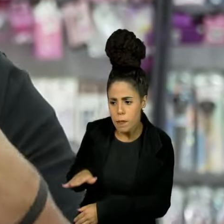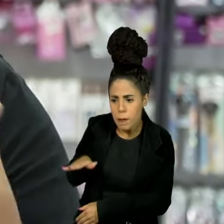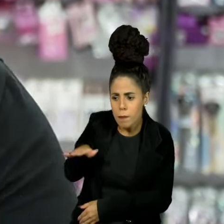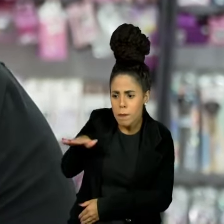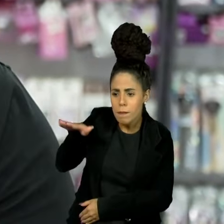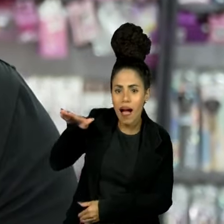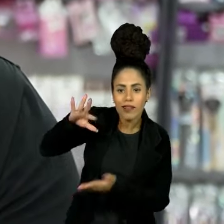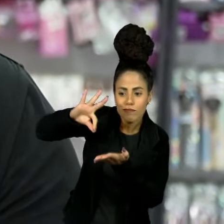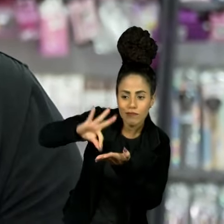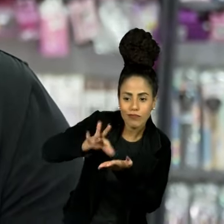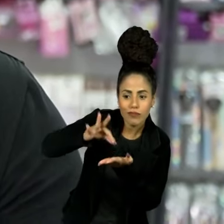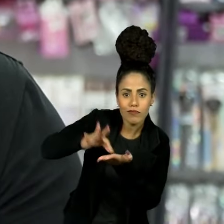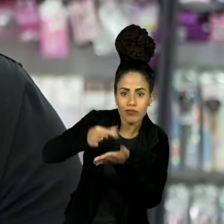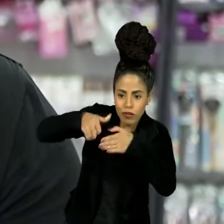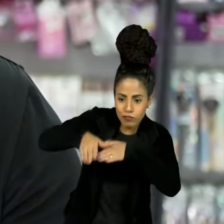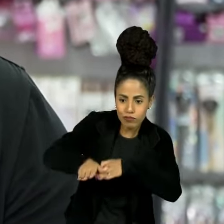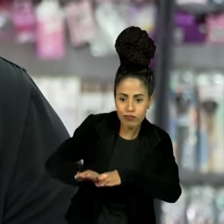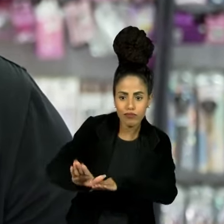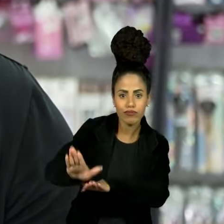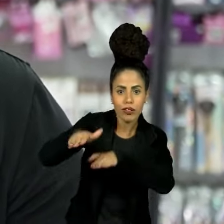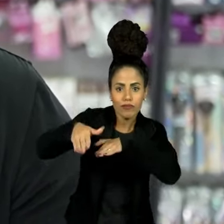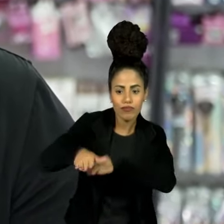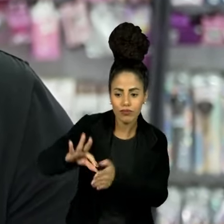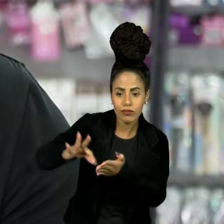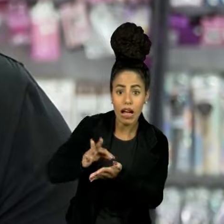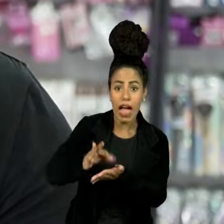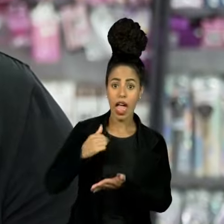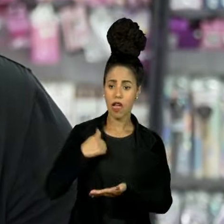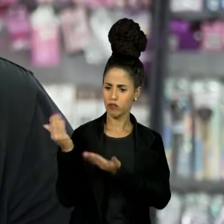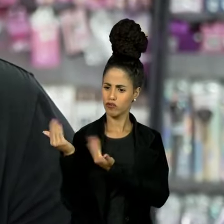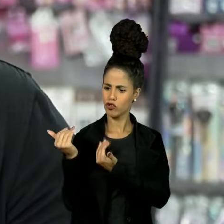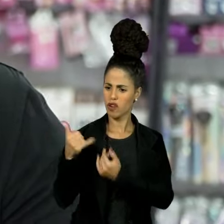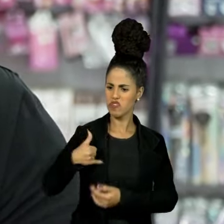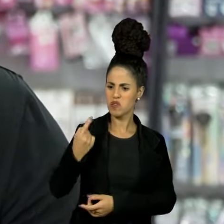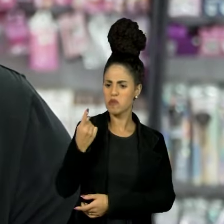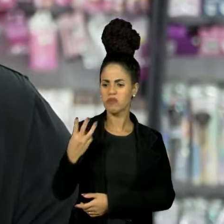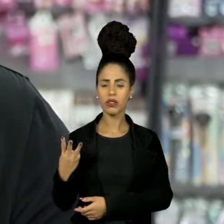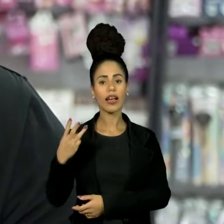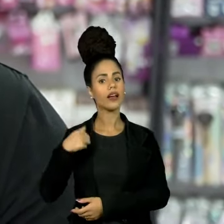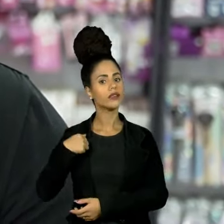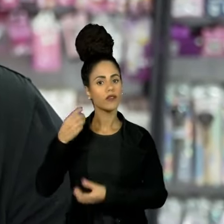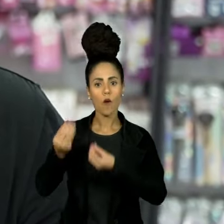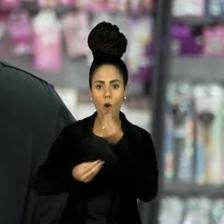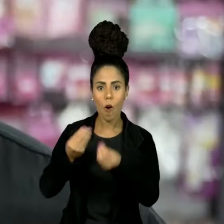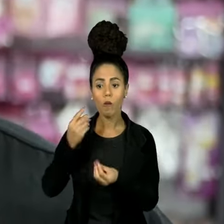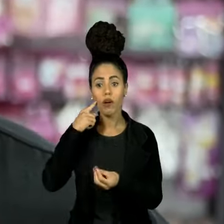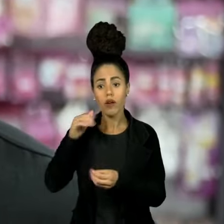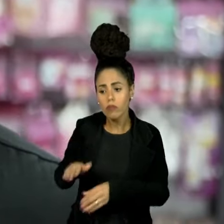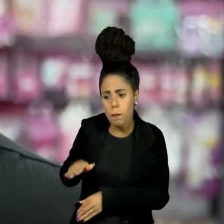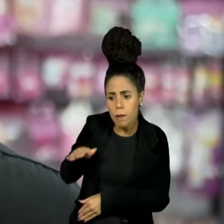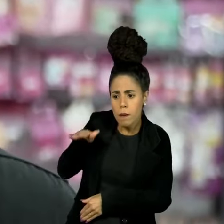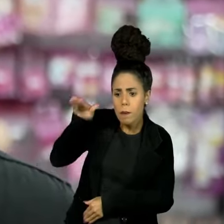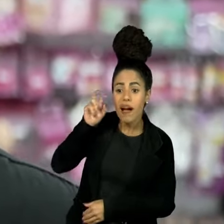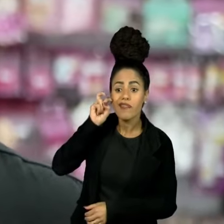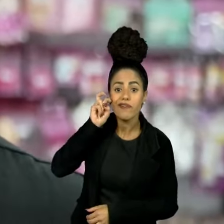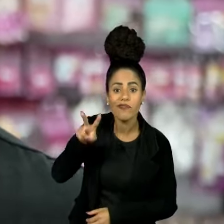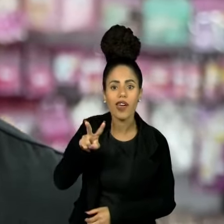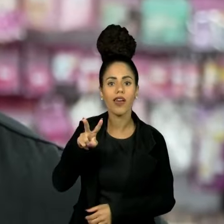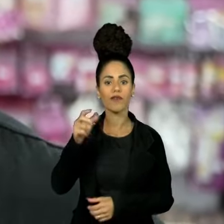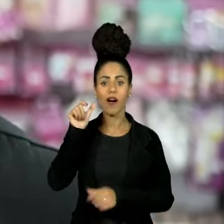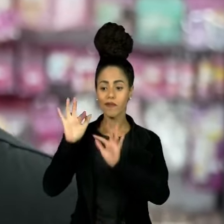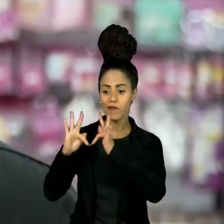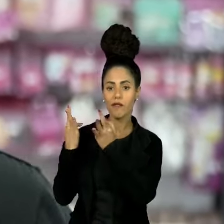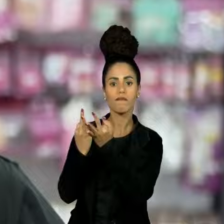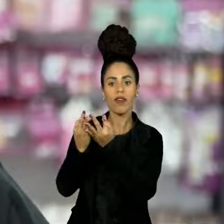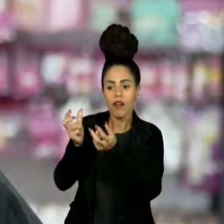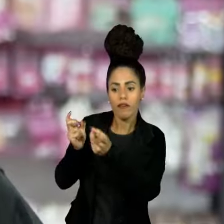Depois, desde muito jovem, com 13 anos, eu fui criado na feira, debaixo de uma barraca. Então, quando eu dei por mim, eu já sabia fazer